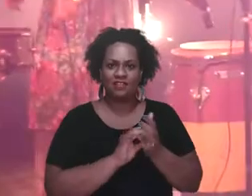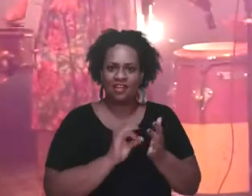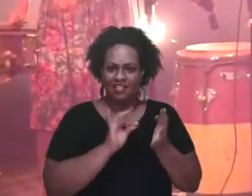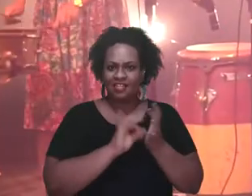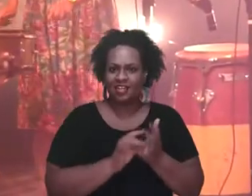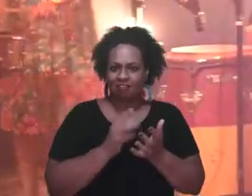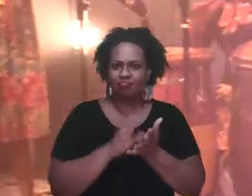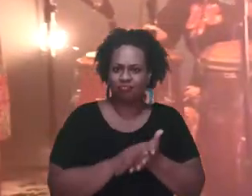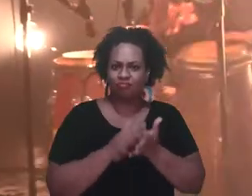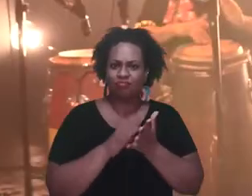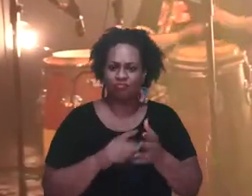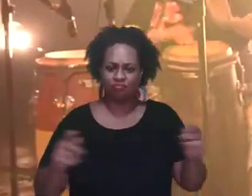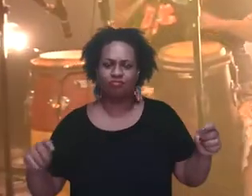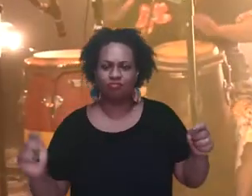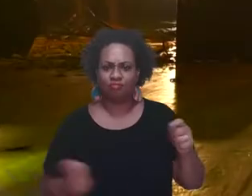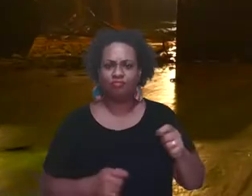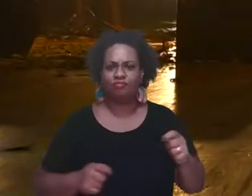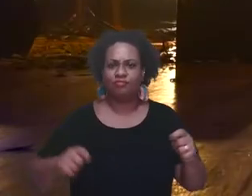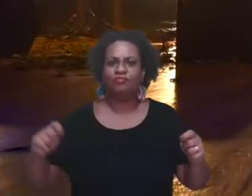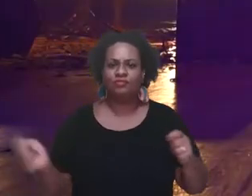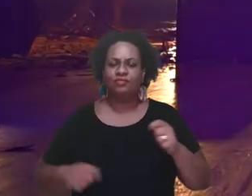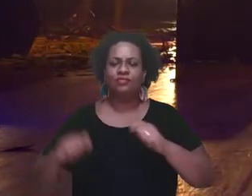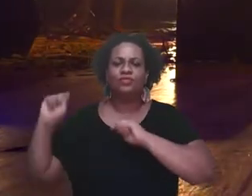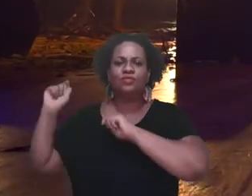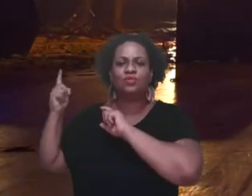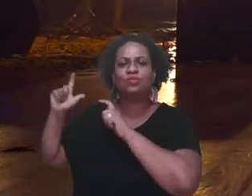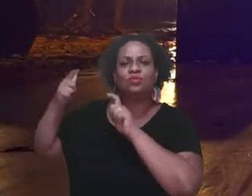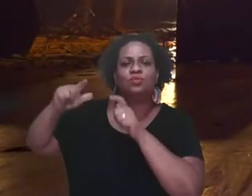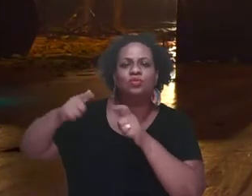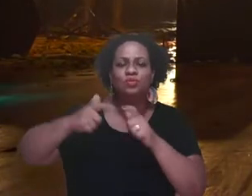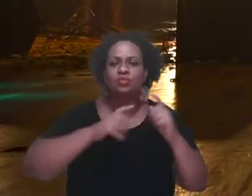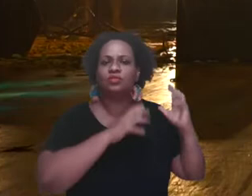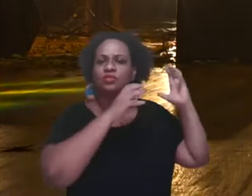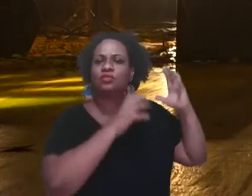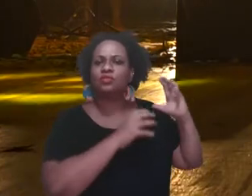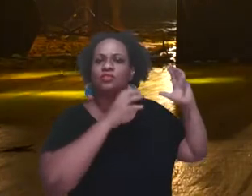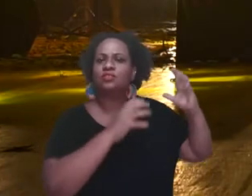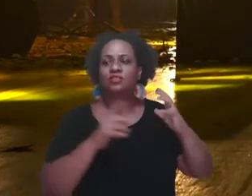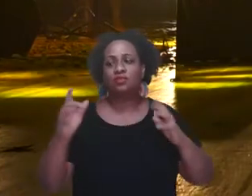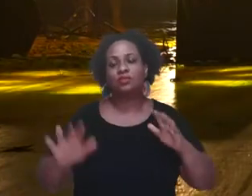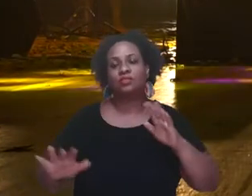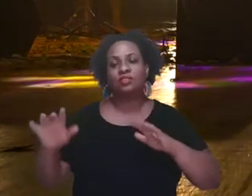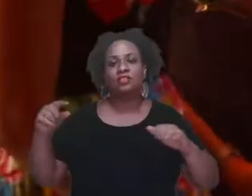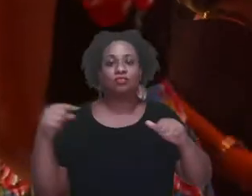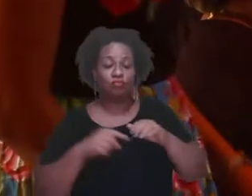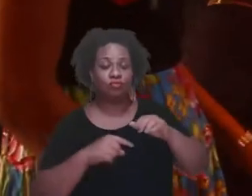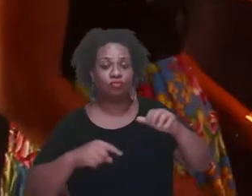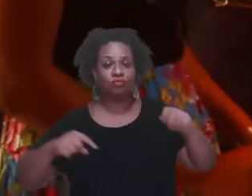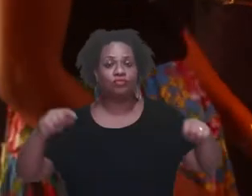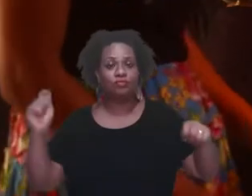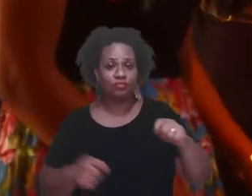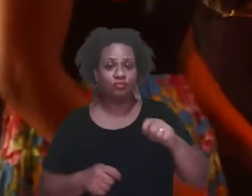raiz para comer é para visão por seu bobo tenta hora só uma vida é mamão e Alô de não fui